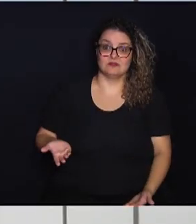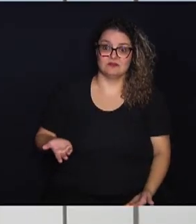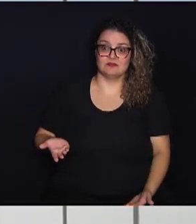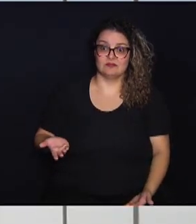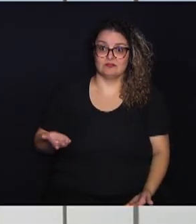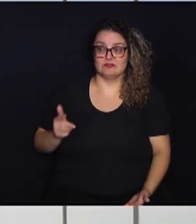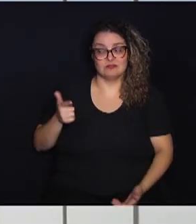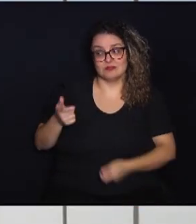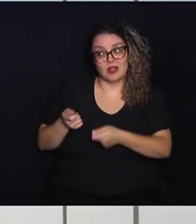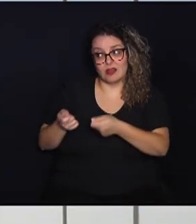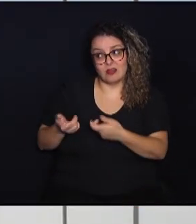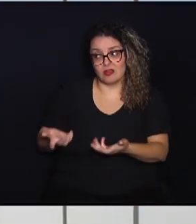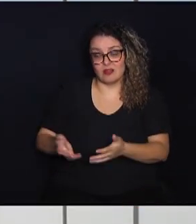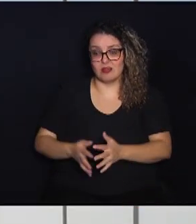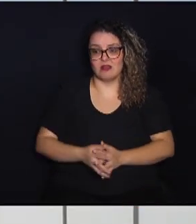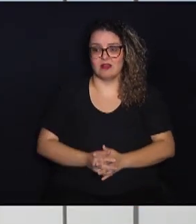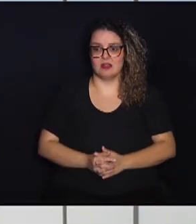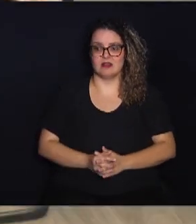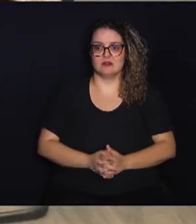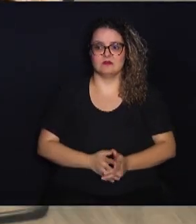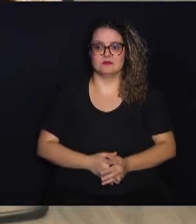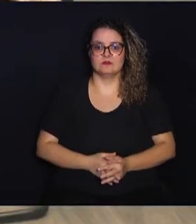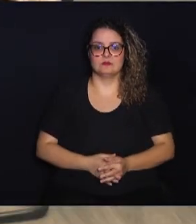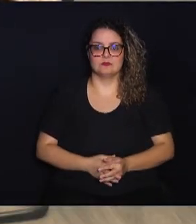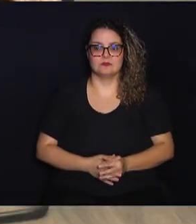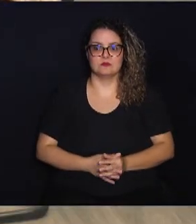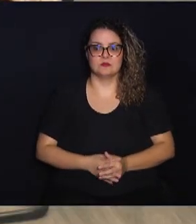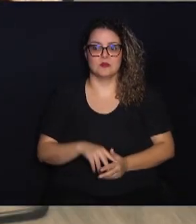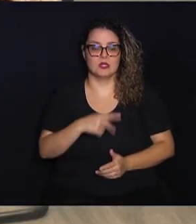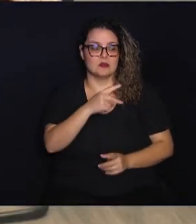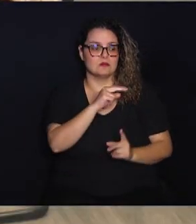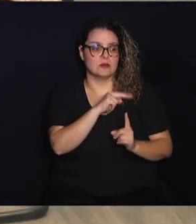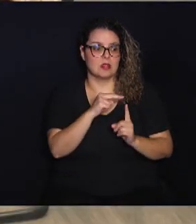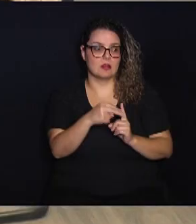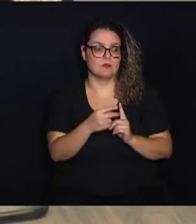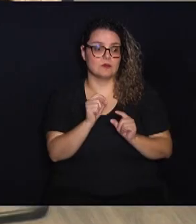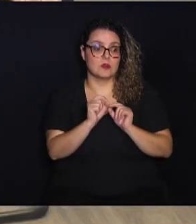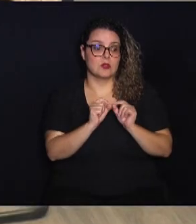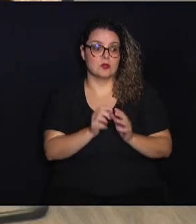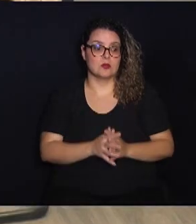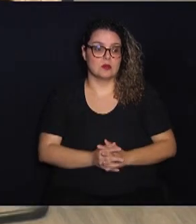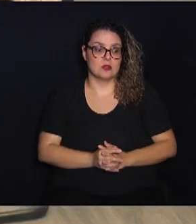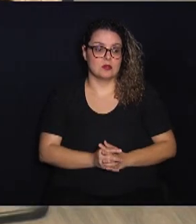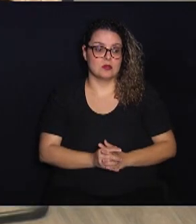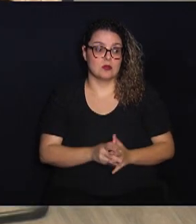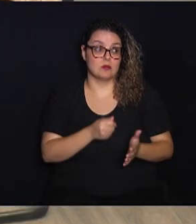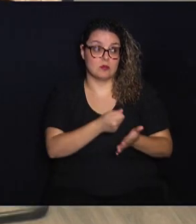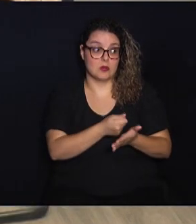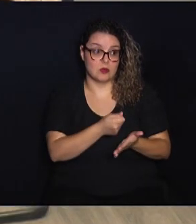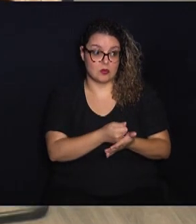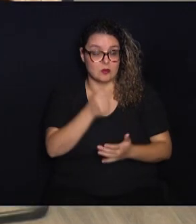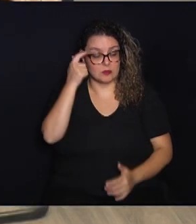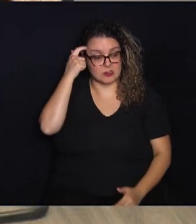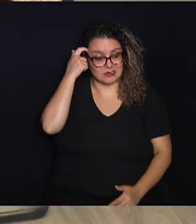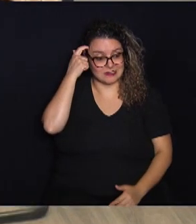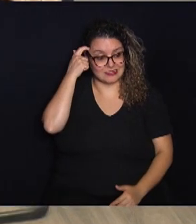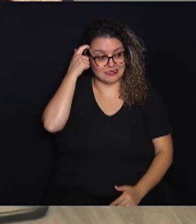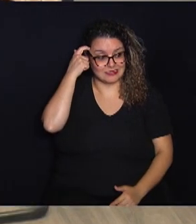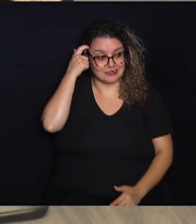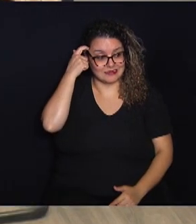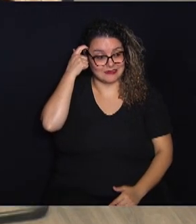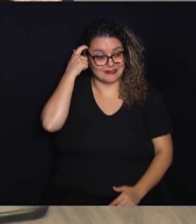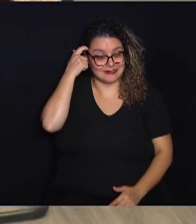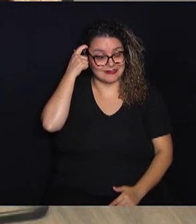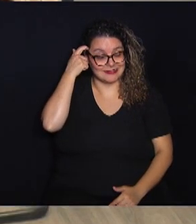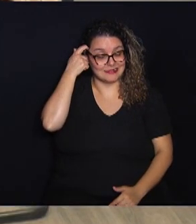tem controle. E isso, no seu ponto de vista, seria uma obrigação, né? De quem?